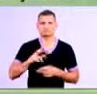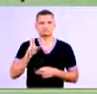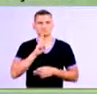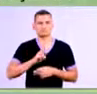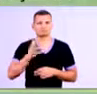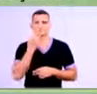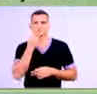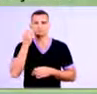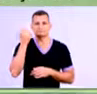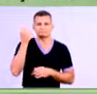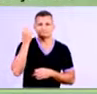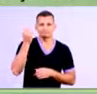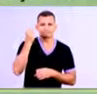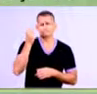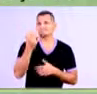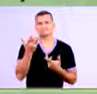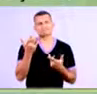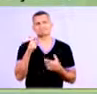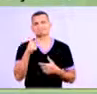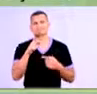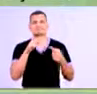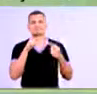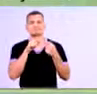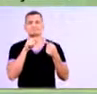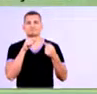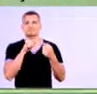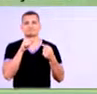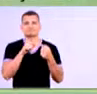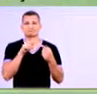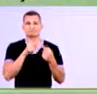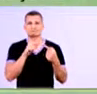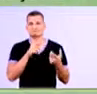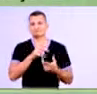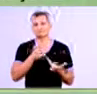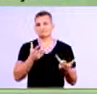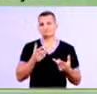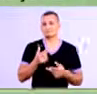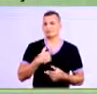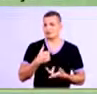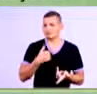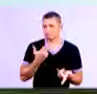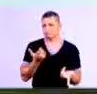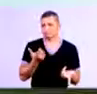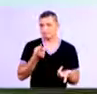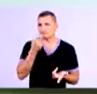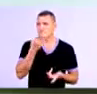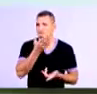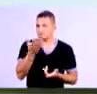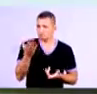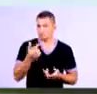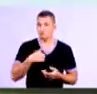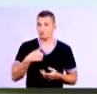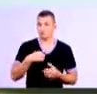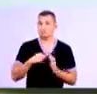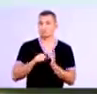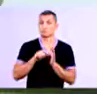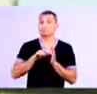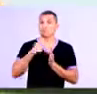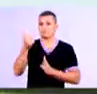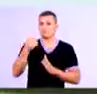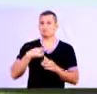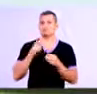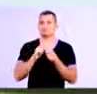cores, colocam coisas que não tem nada a ver, coisas horríveis. Eu vou ser sincero com vocês, a primeira vez que eu fiz um site, em